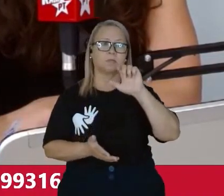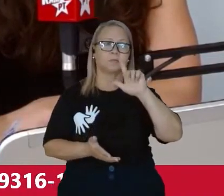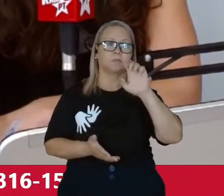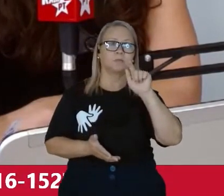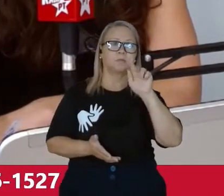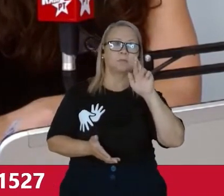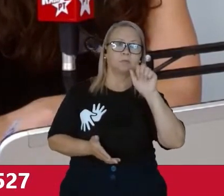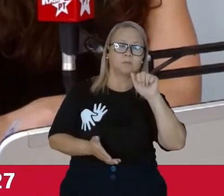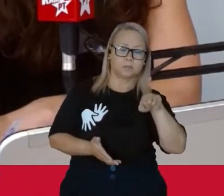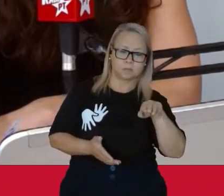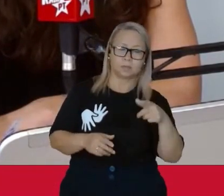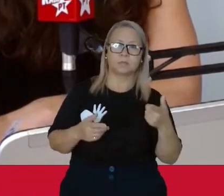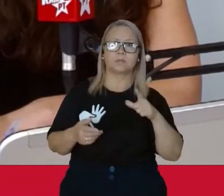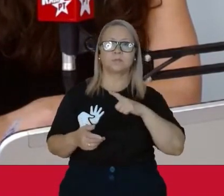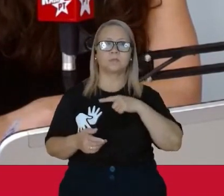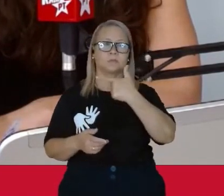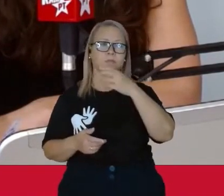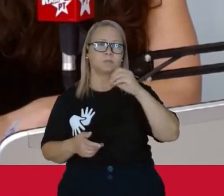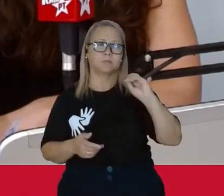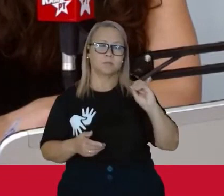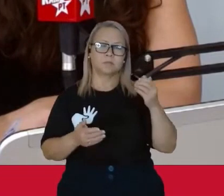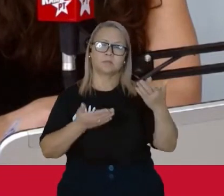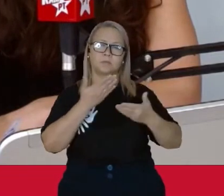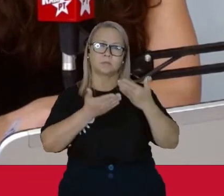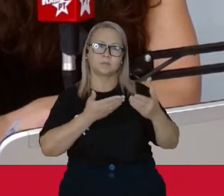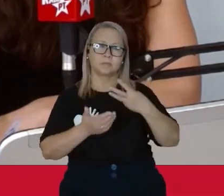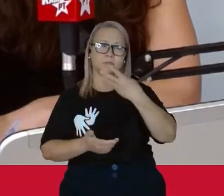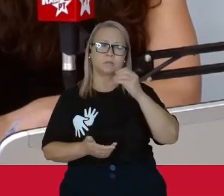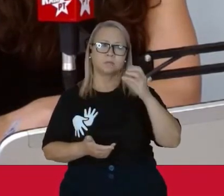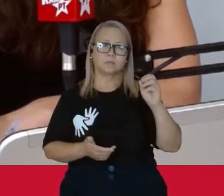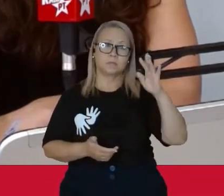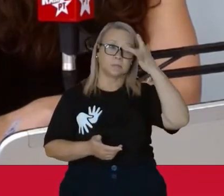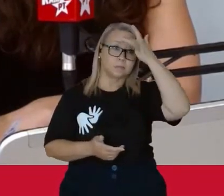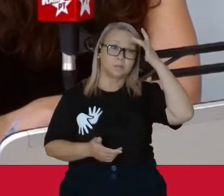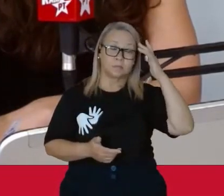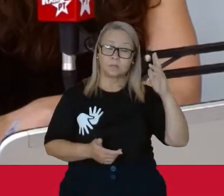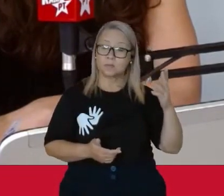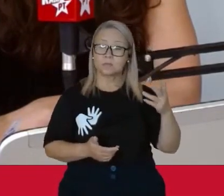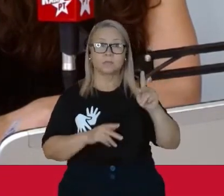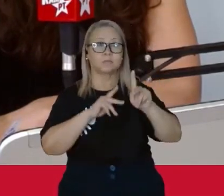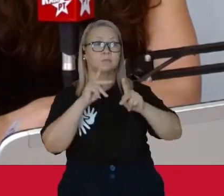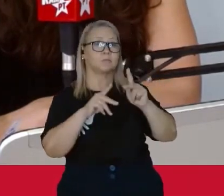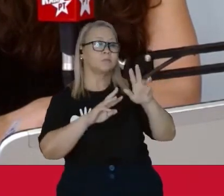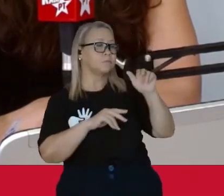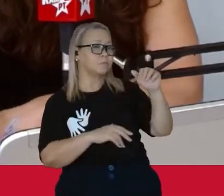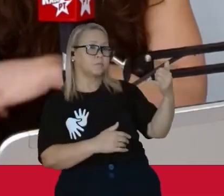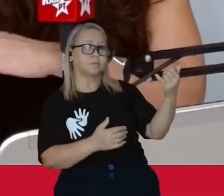a gente teve aí entre 200 e 300 pessoas atuando em grupos do Telegram, gente que nunca se viu na vida, dizendo,